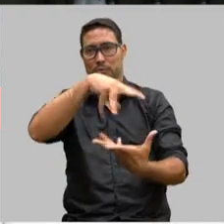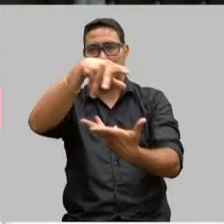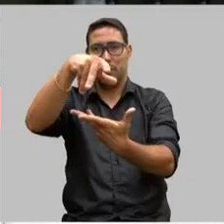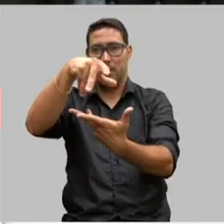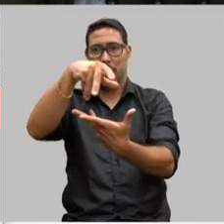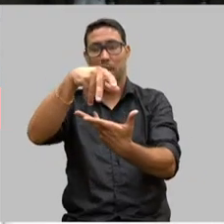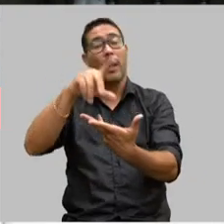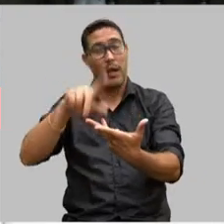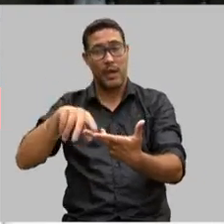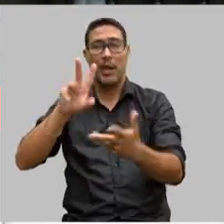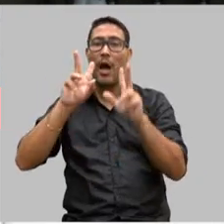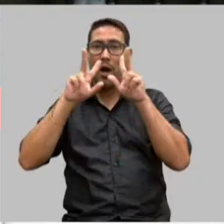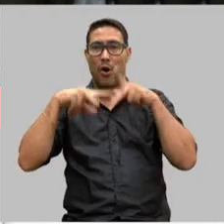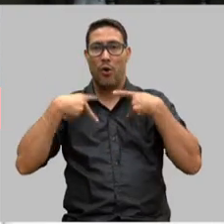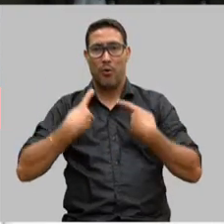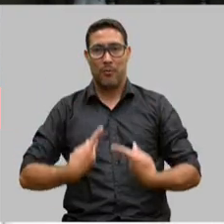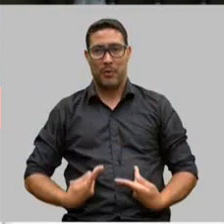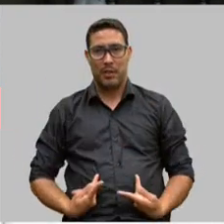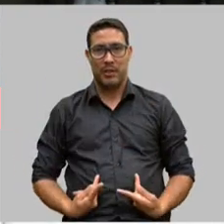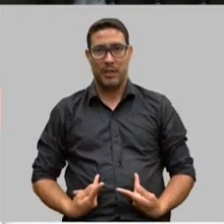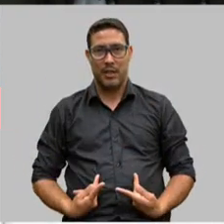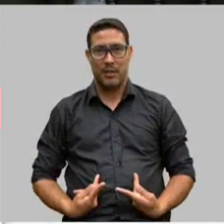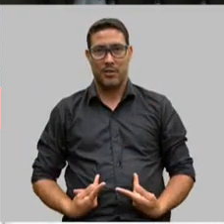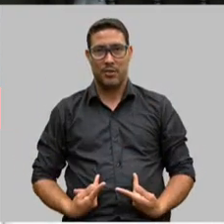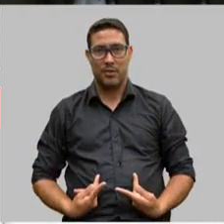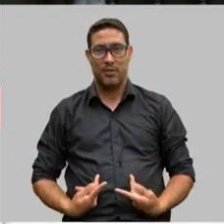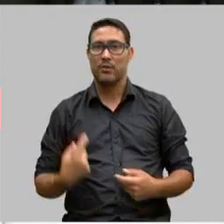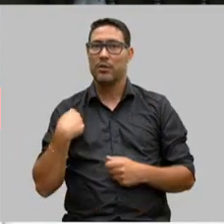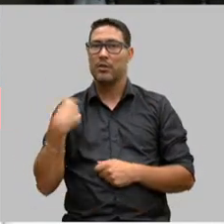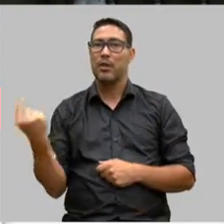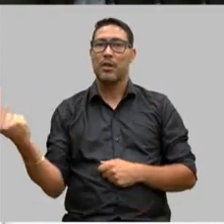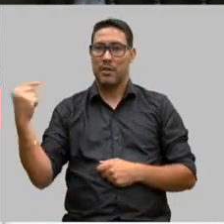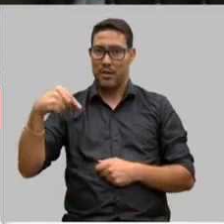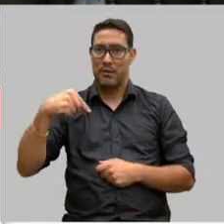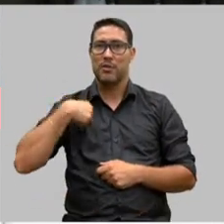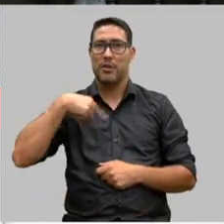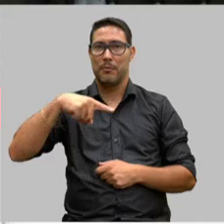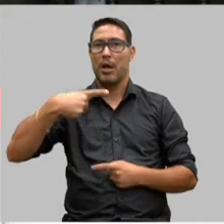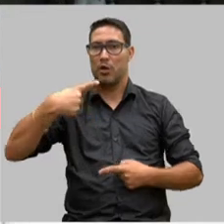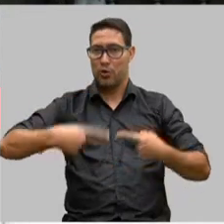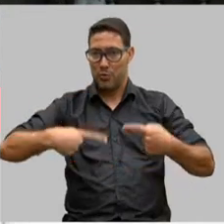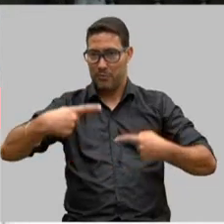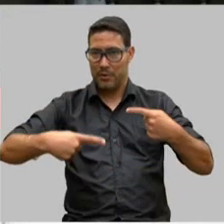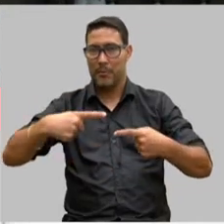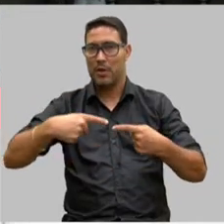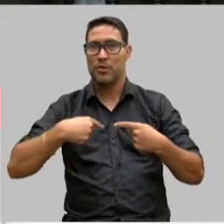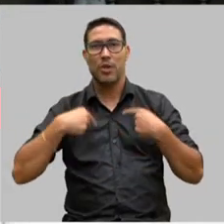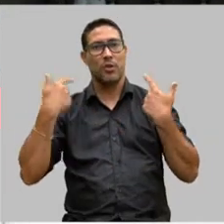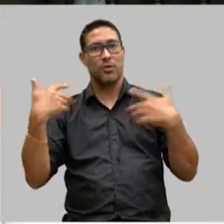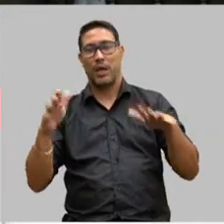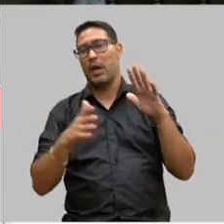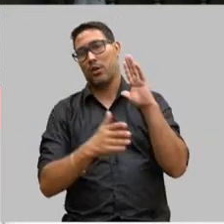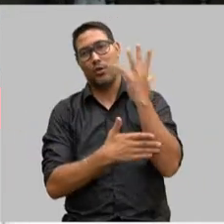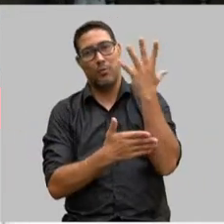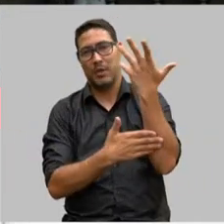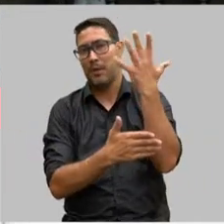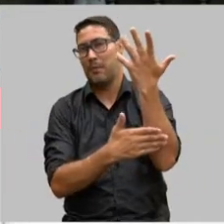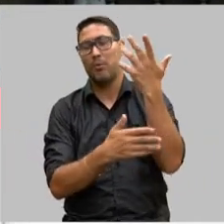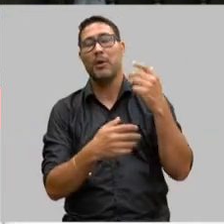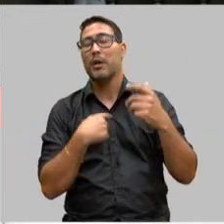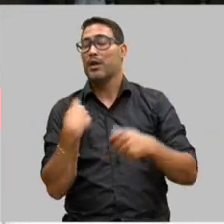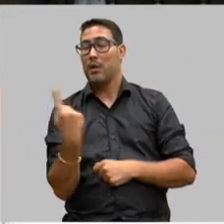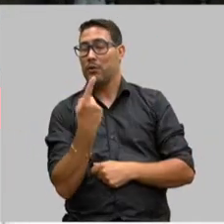Né? Me chamaram aqui para o debate, eu não quero bater palma, eu quero dizer do inferno que nós estamos programando, e